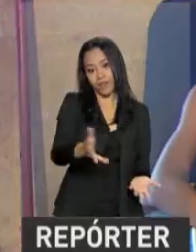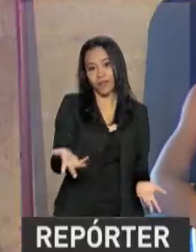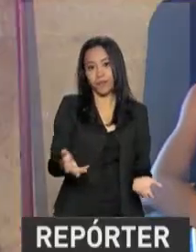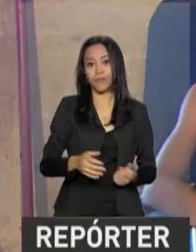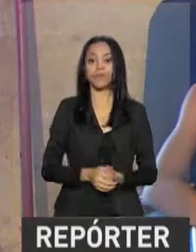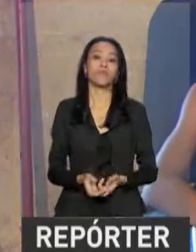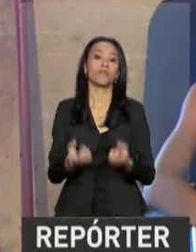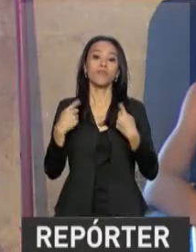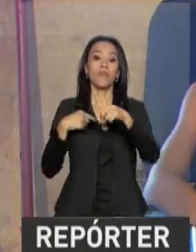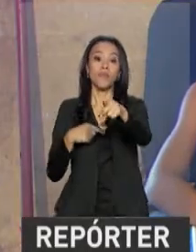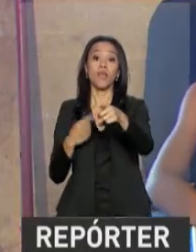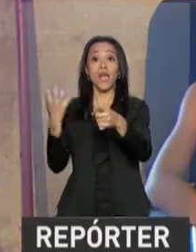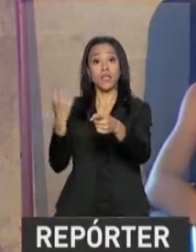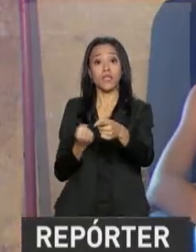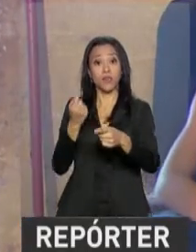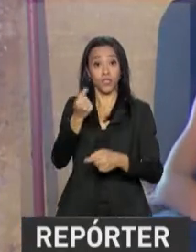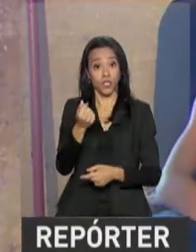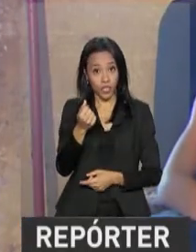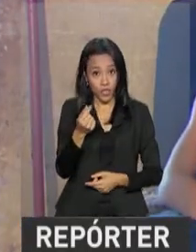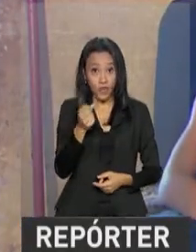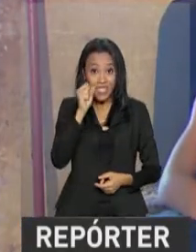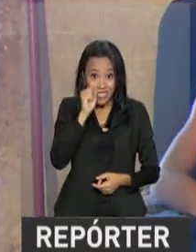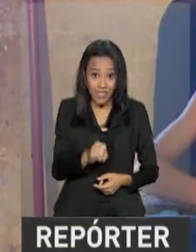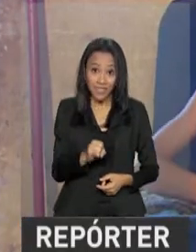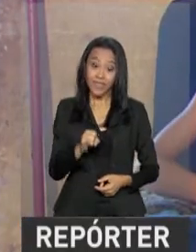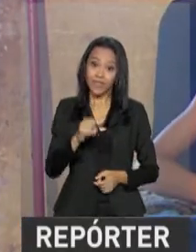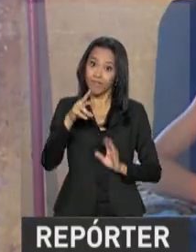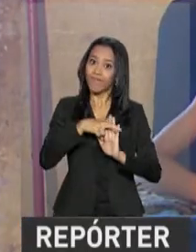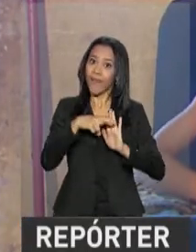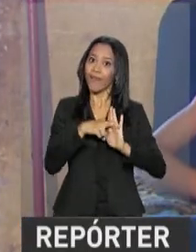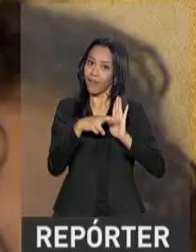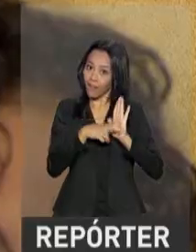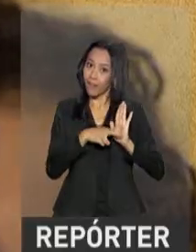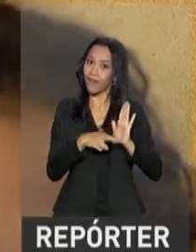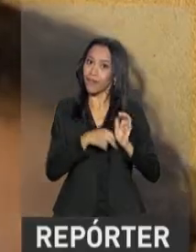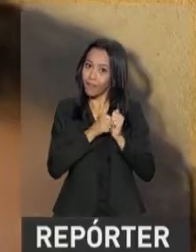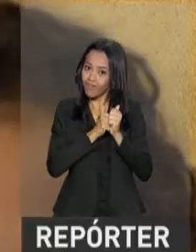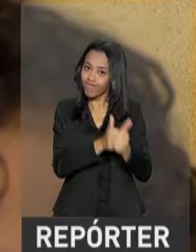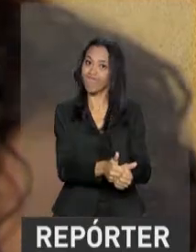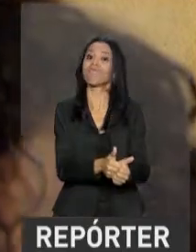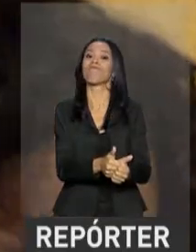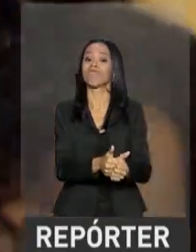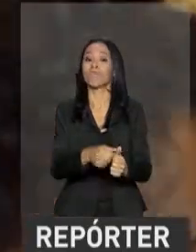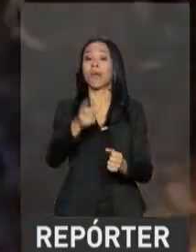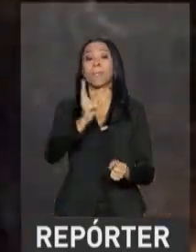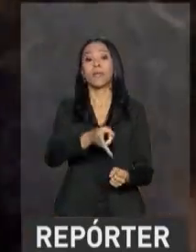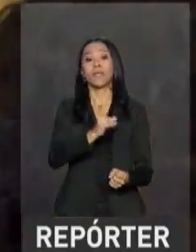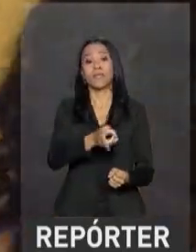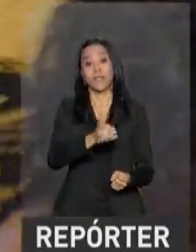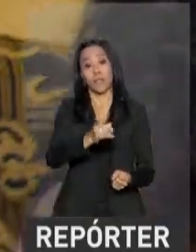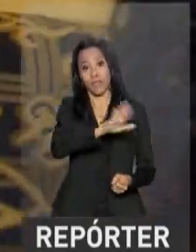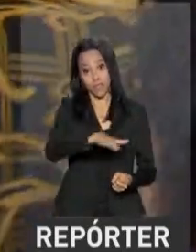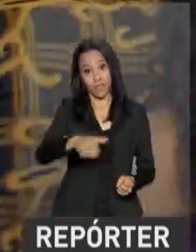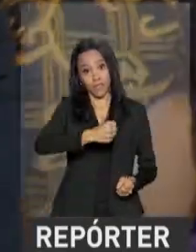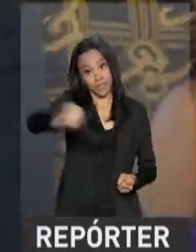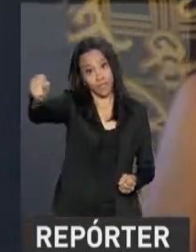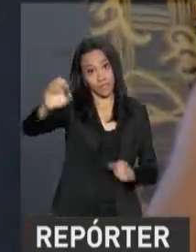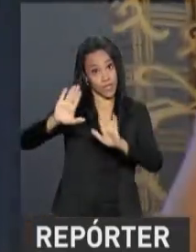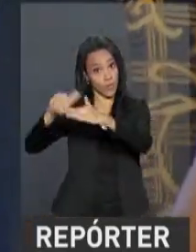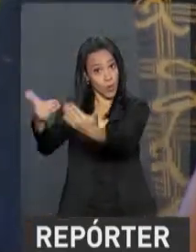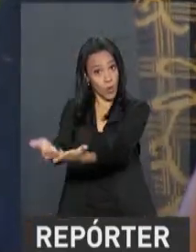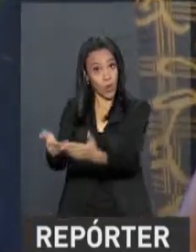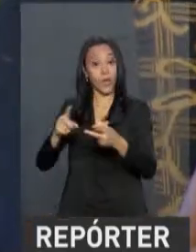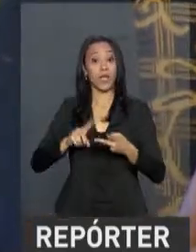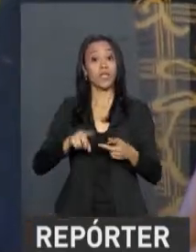a família só recebe o dinheiro regularmente se cumprir alguns compromissos como manter as crianças na escola e reforçar o